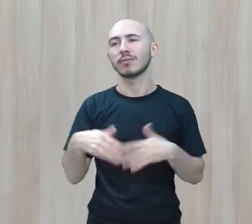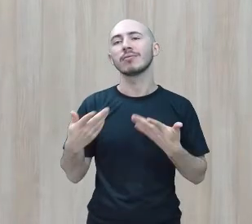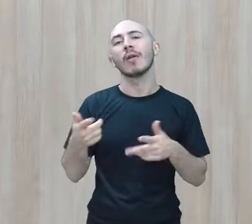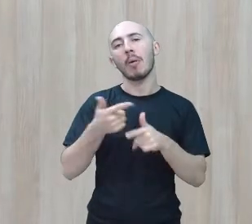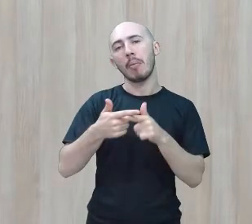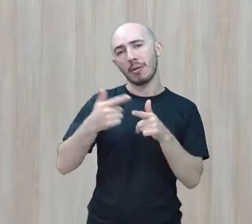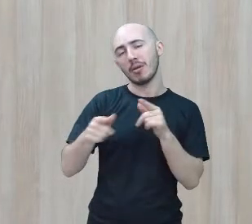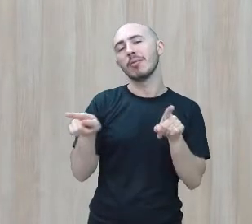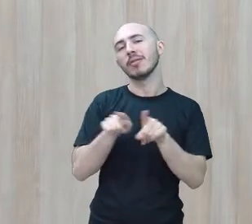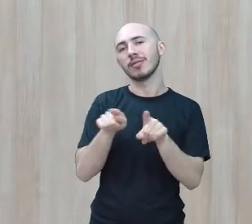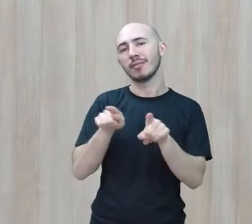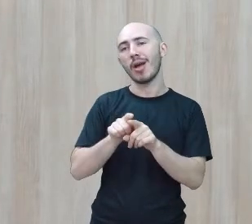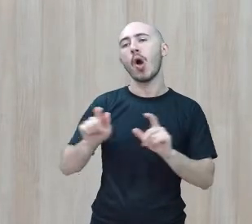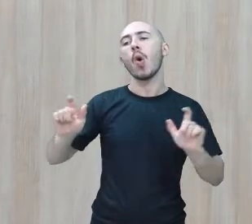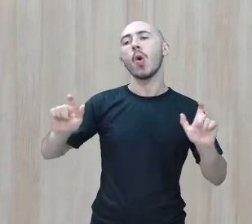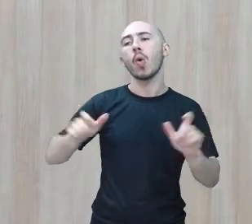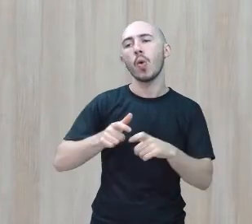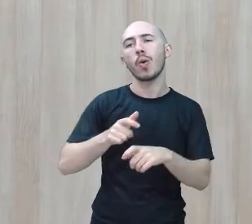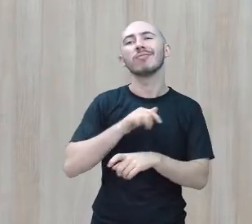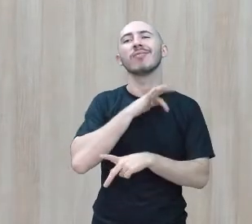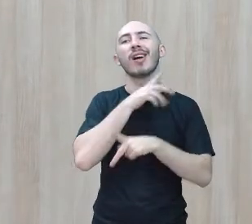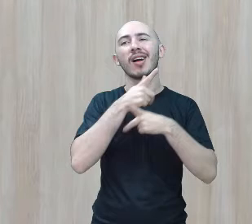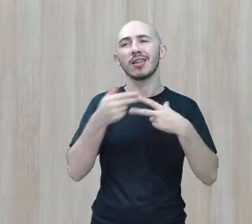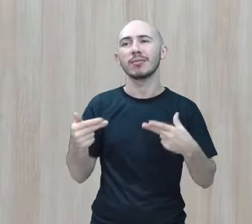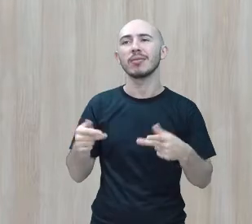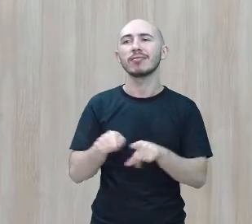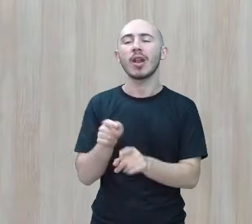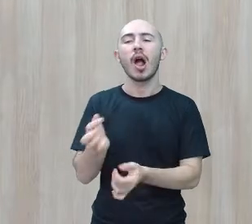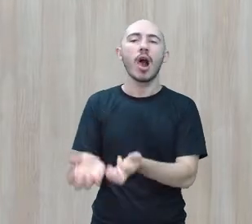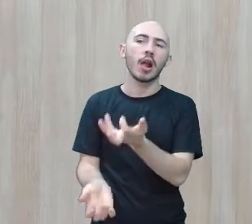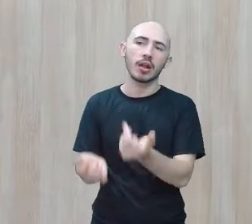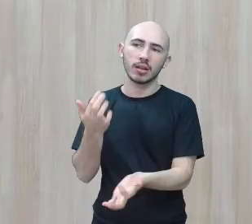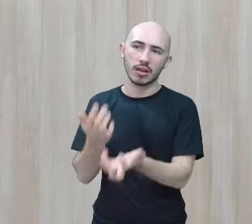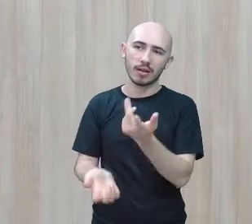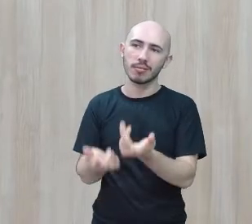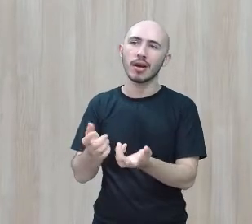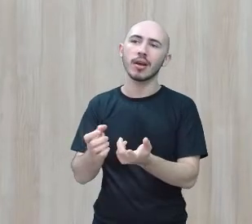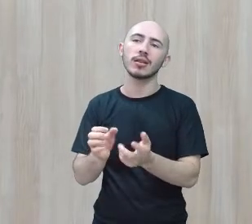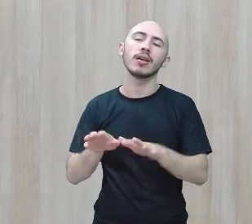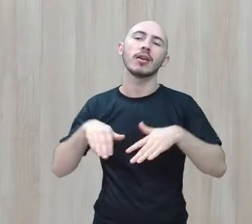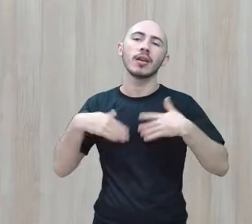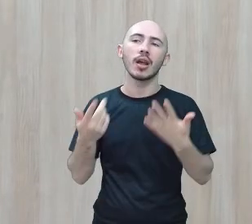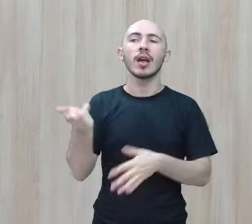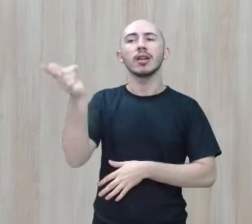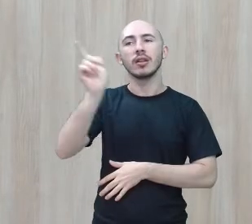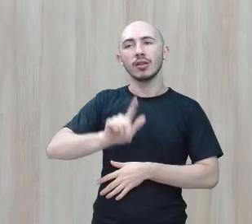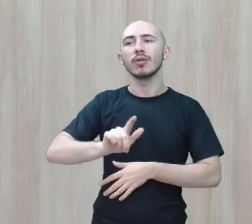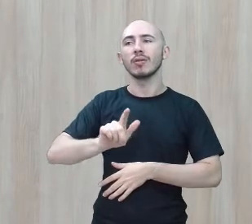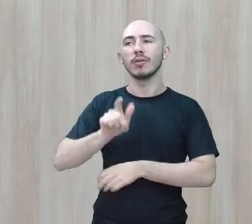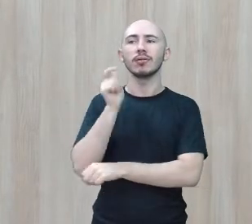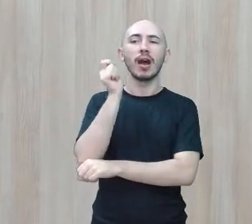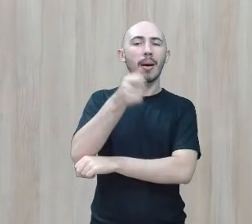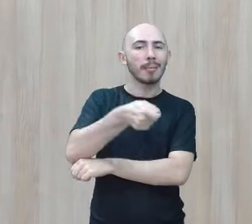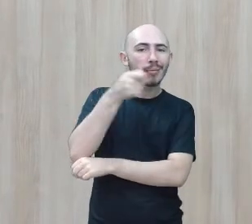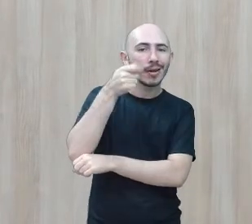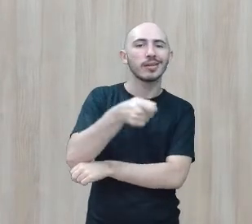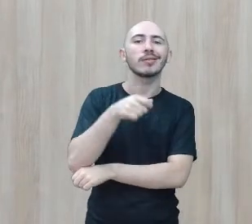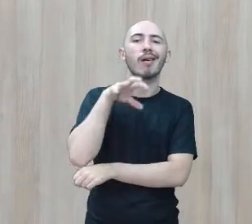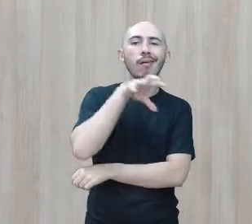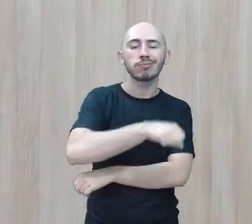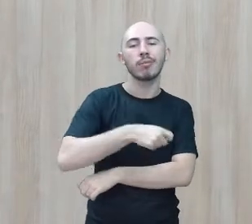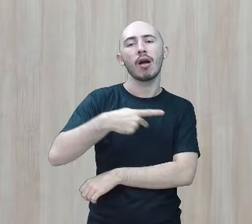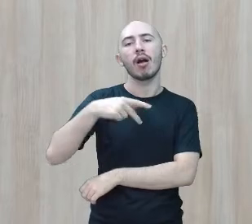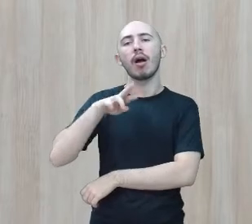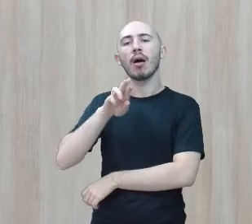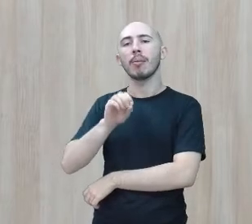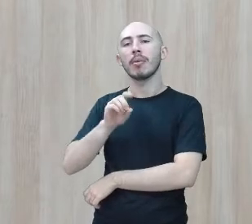também na redução do número de espécies. As queimadas e, mais uma vez, a pesca predatória. E outros mais,